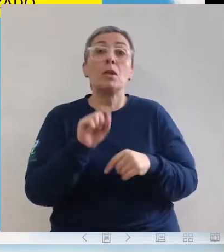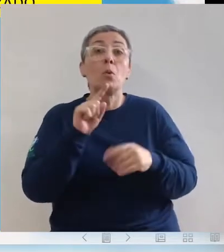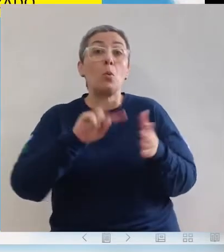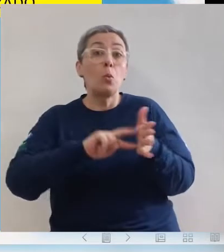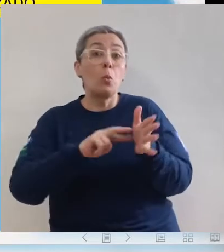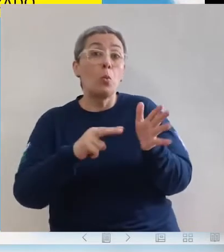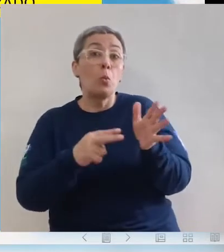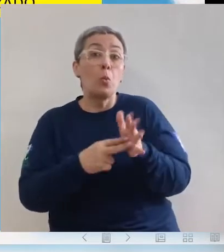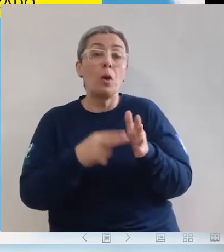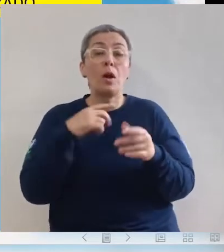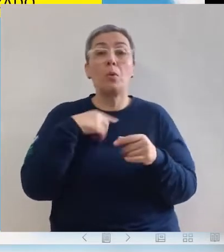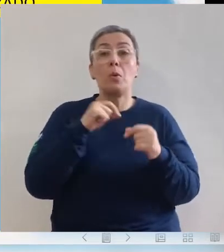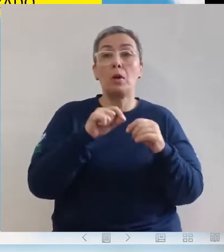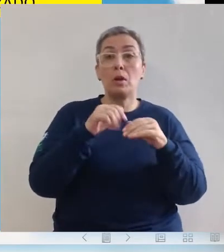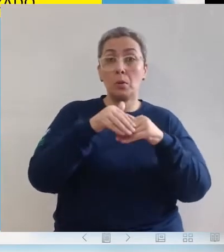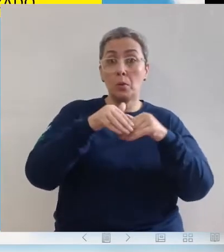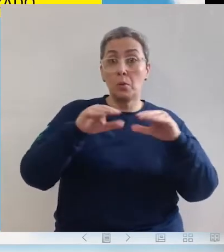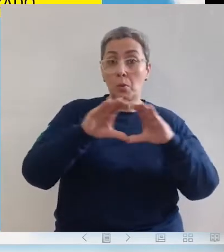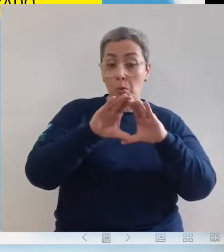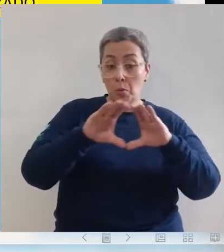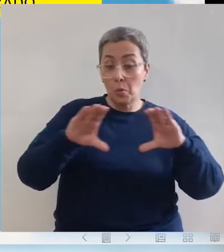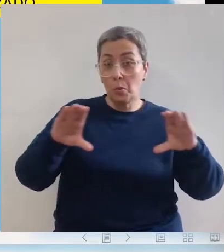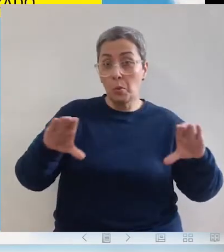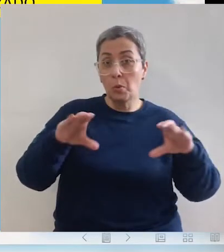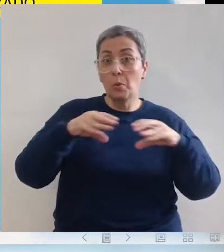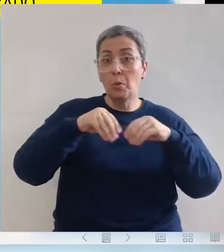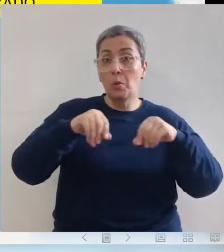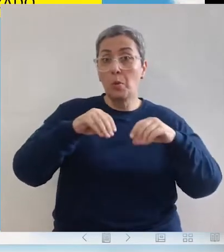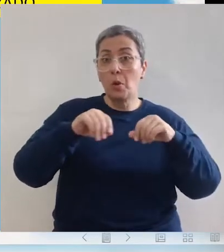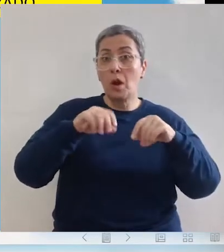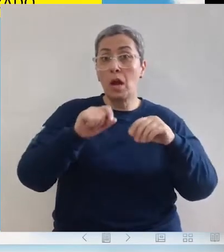Ou seja, uma camada de solo